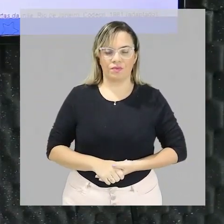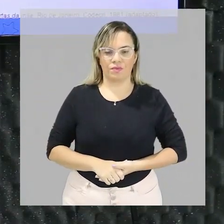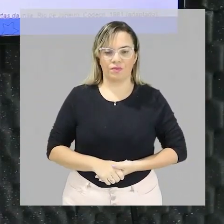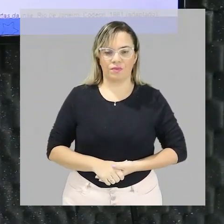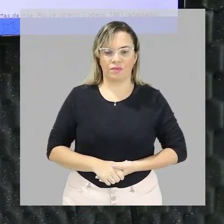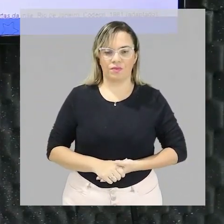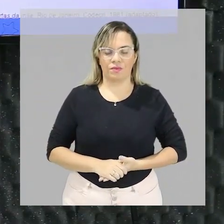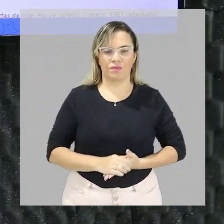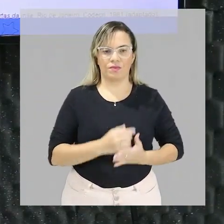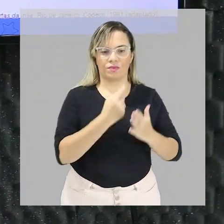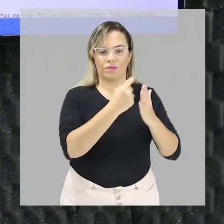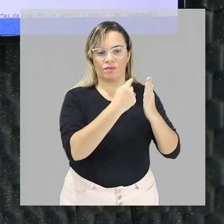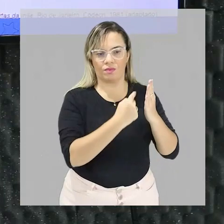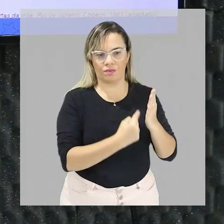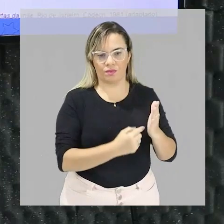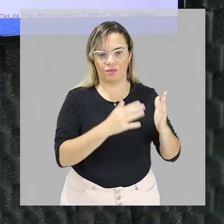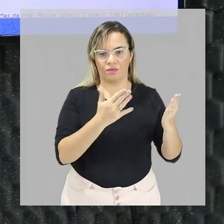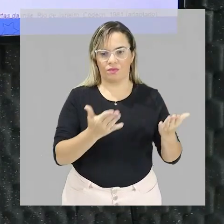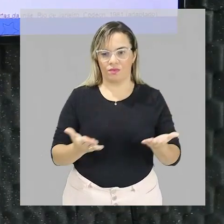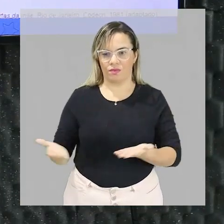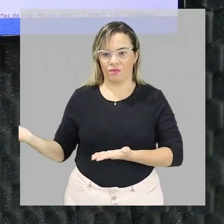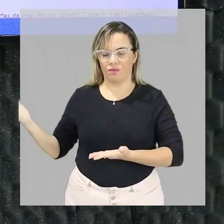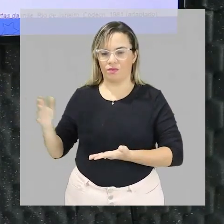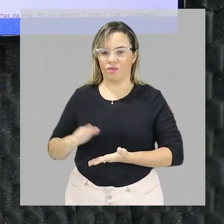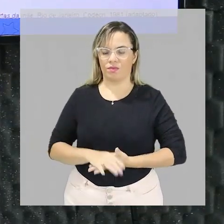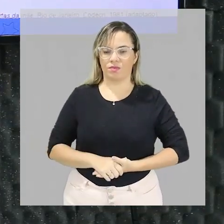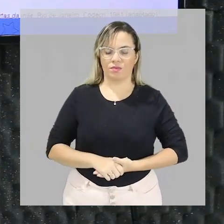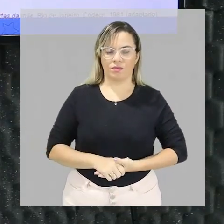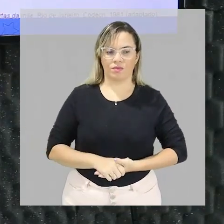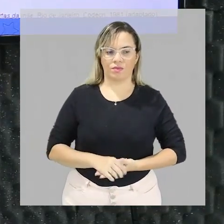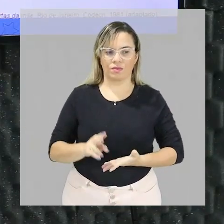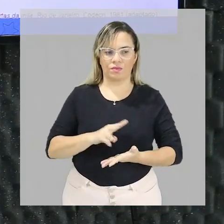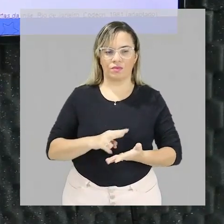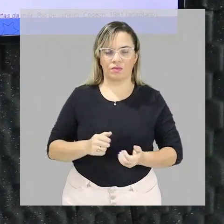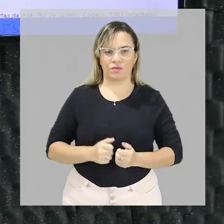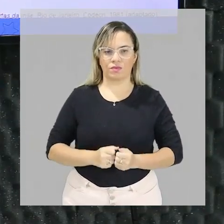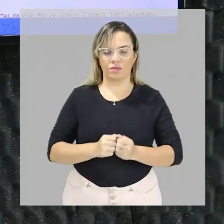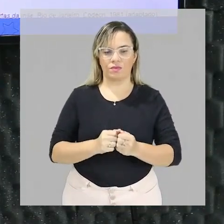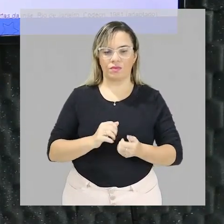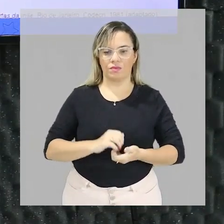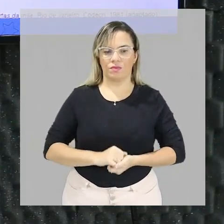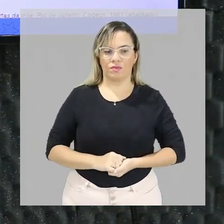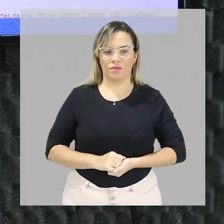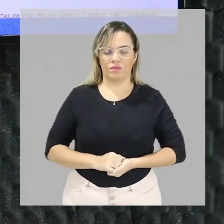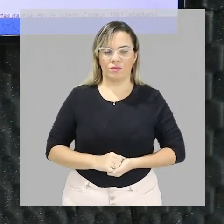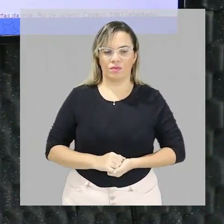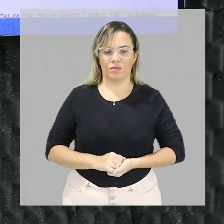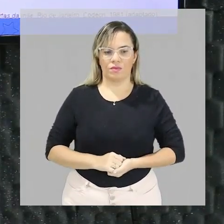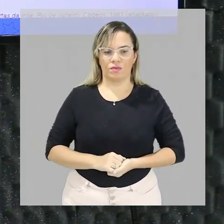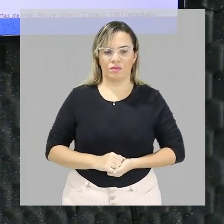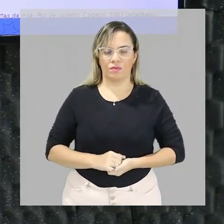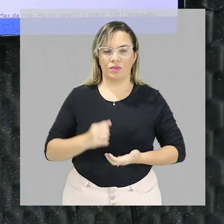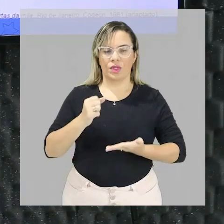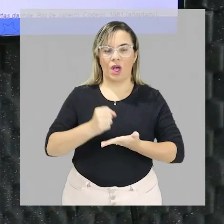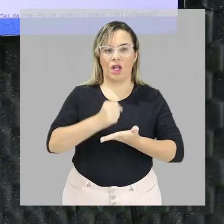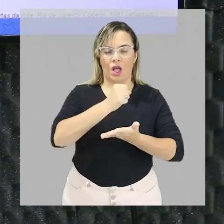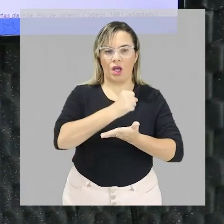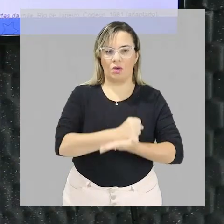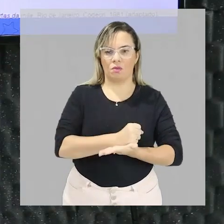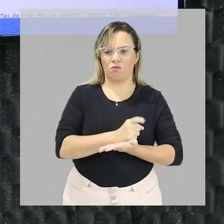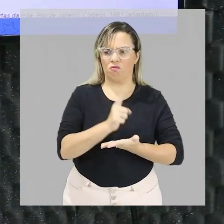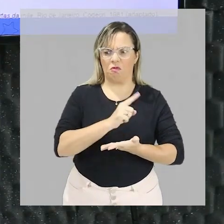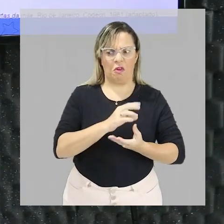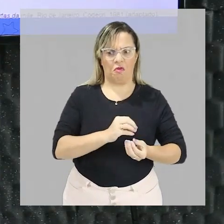dadas por Vossa Senhoria, de que sejam negados os passaportes aos semelhantes Francisco